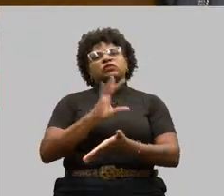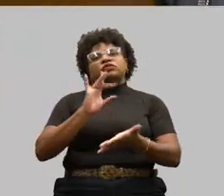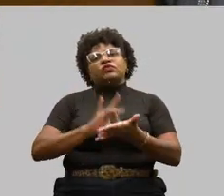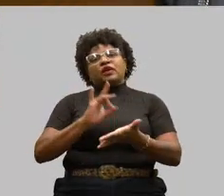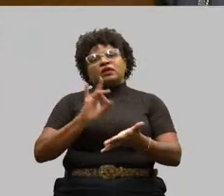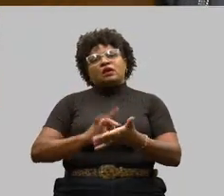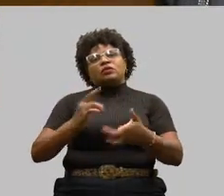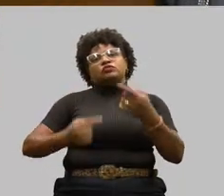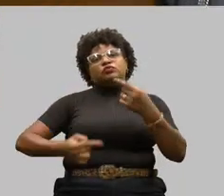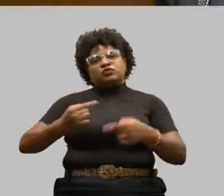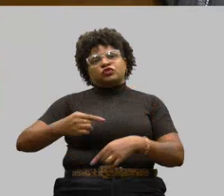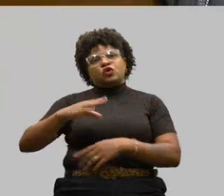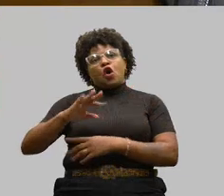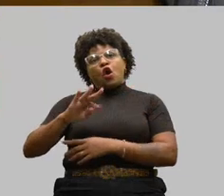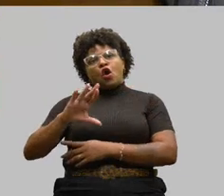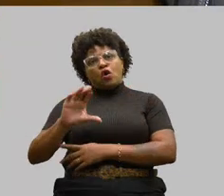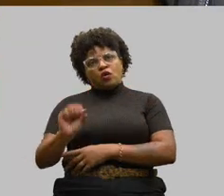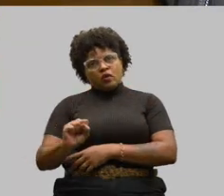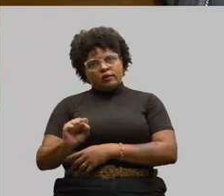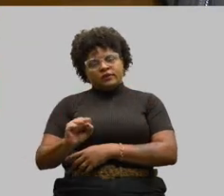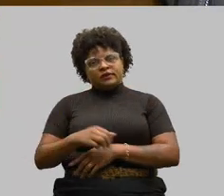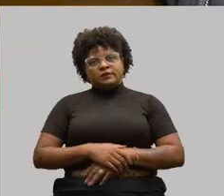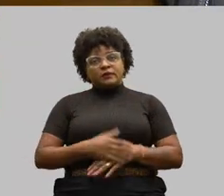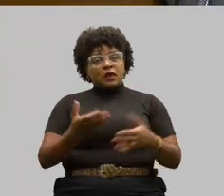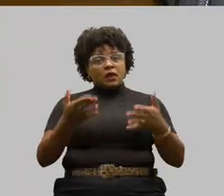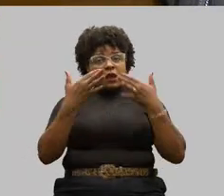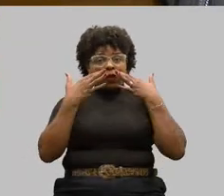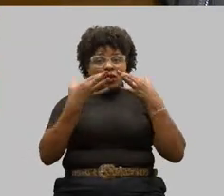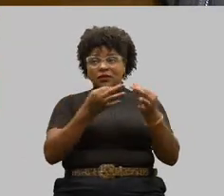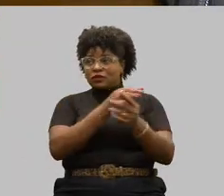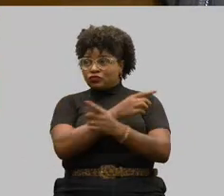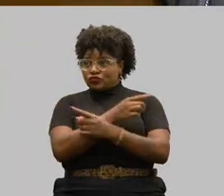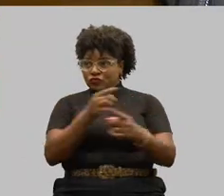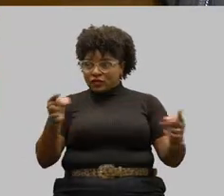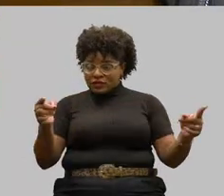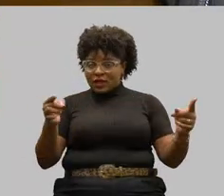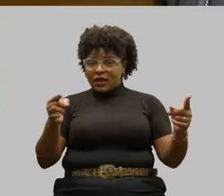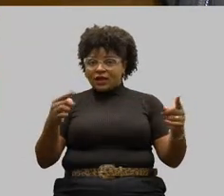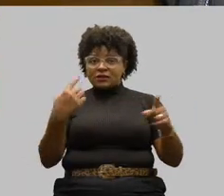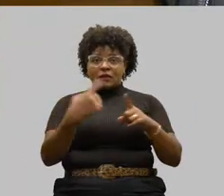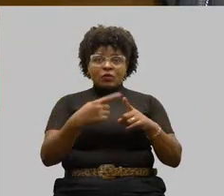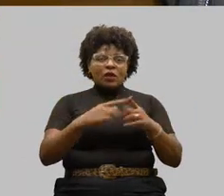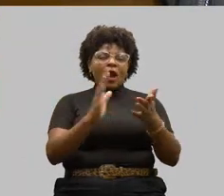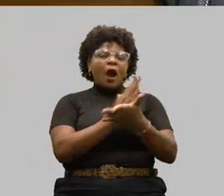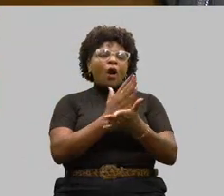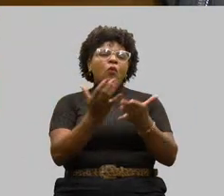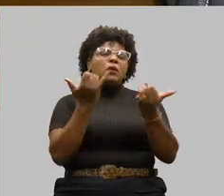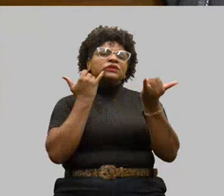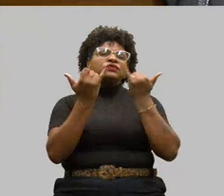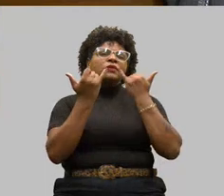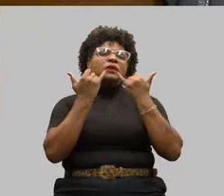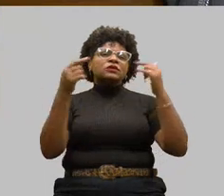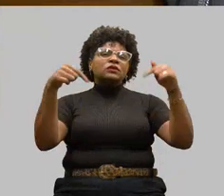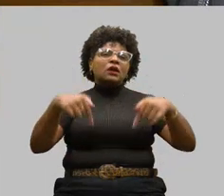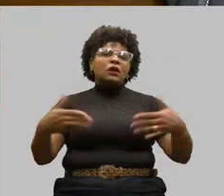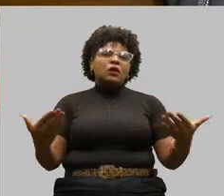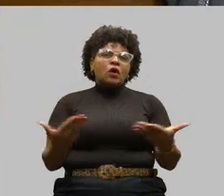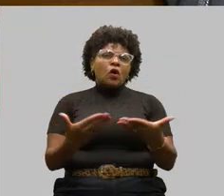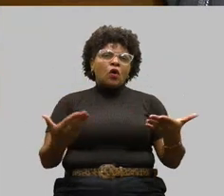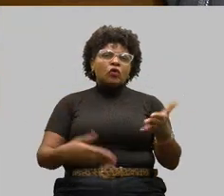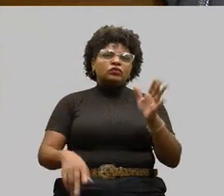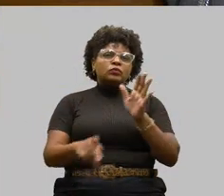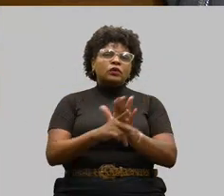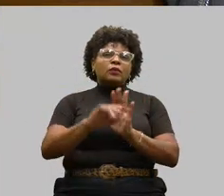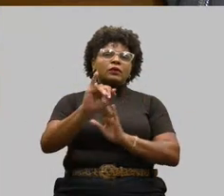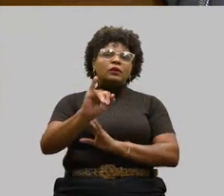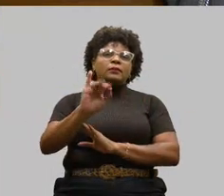política de cotas E aí eu chamo atenção para corrigir alguns dados deputados que foram falados aqui hoje foram dados do IBGE mas